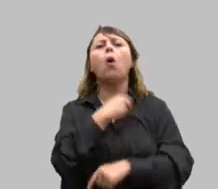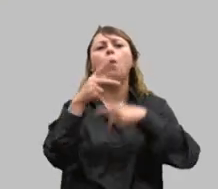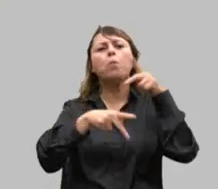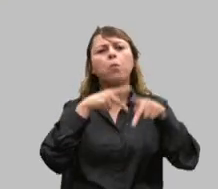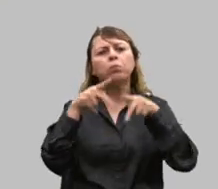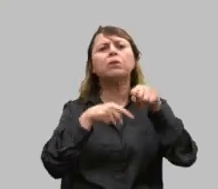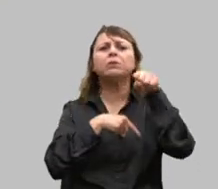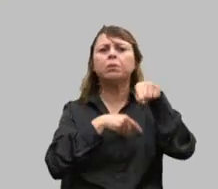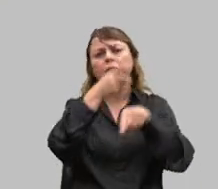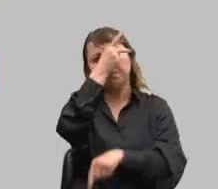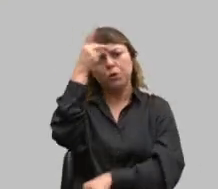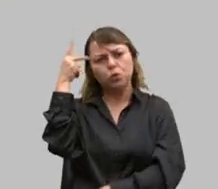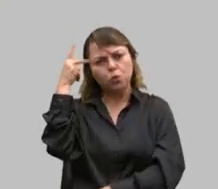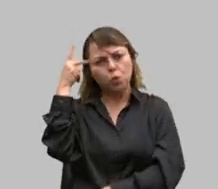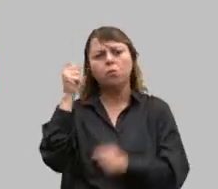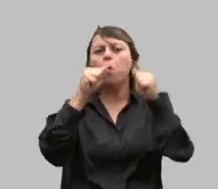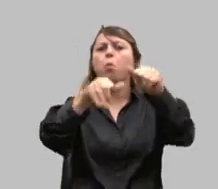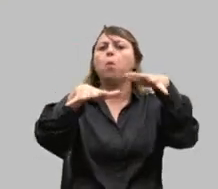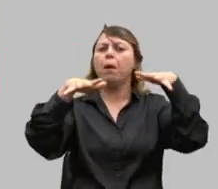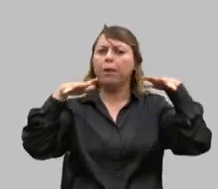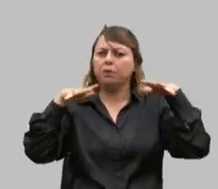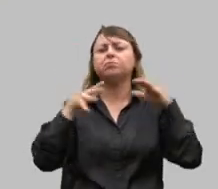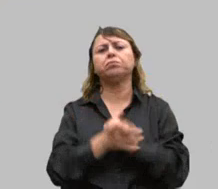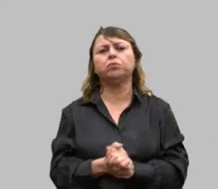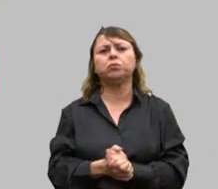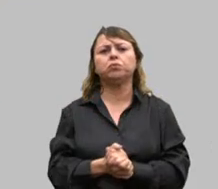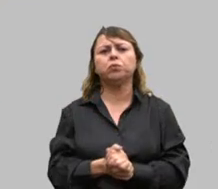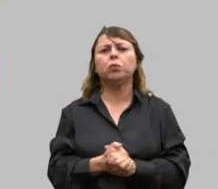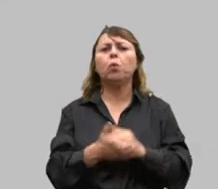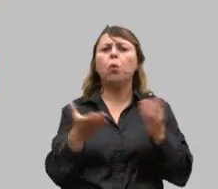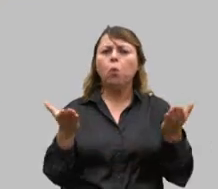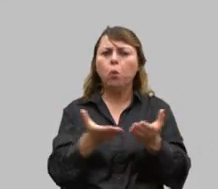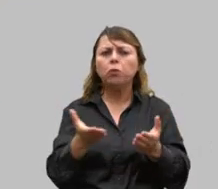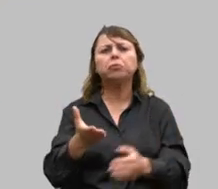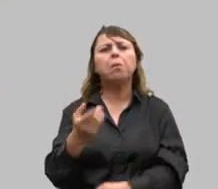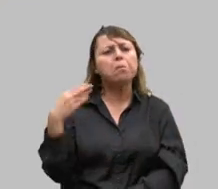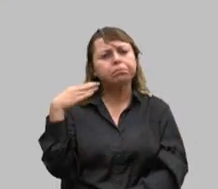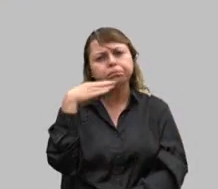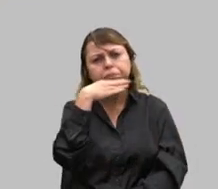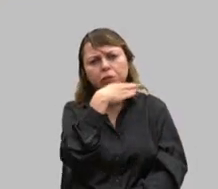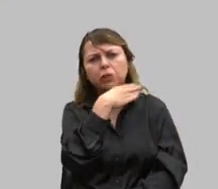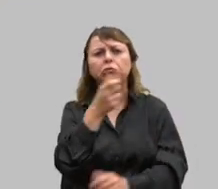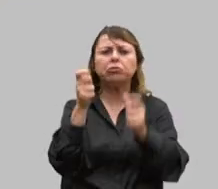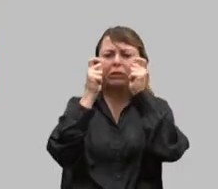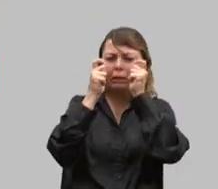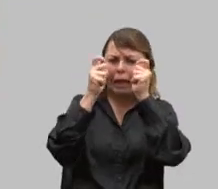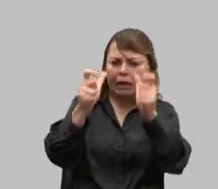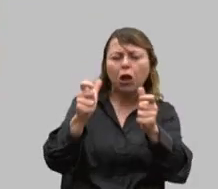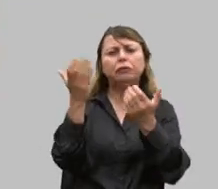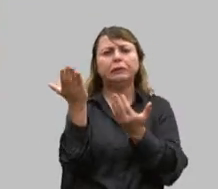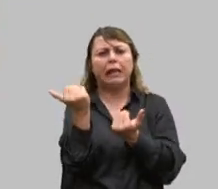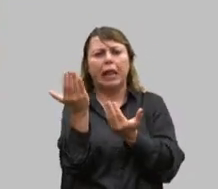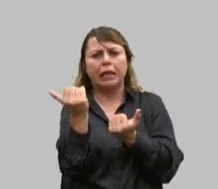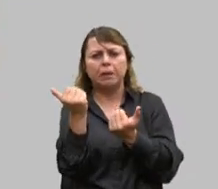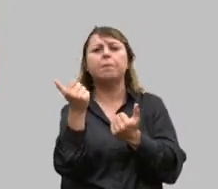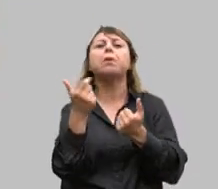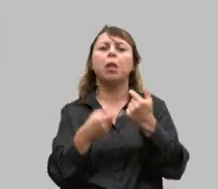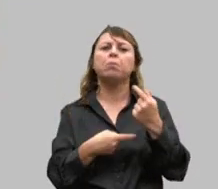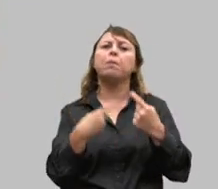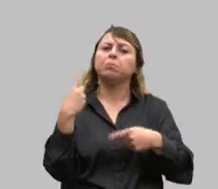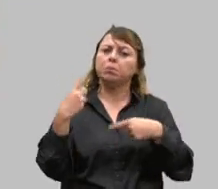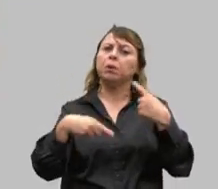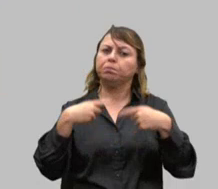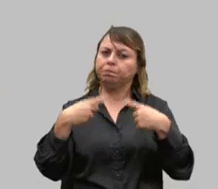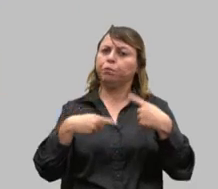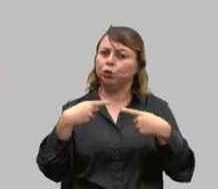eu vejo isso muito pouco hoje Deputado Rodrigo Lopes que o jovem se interessa pela política e esse